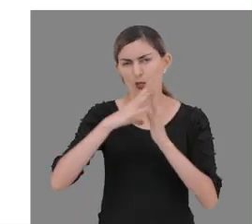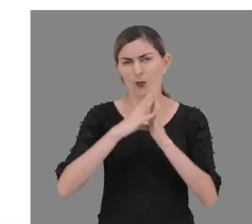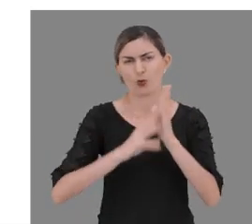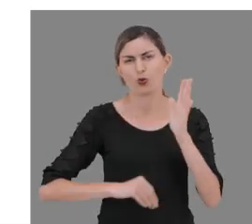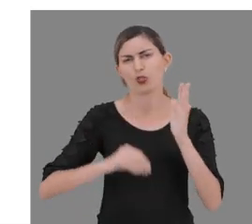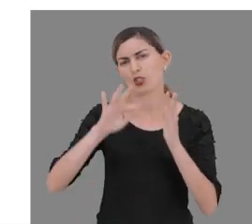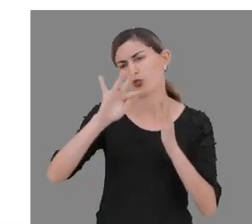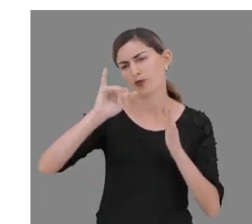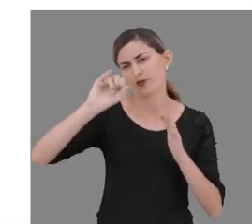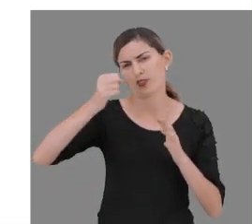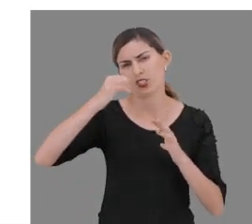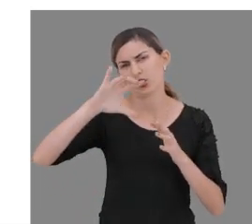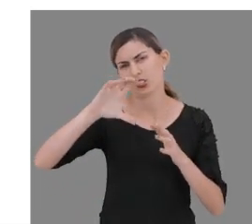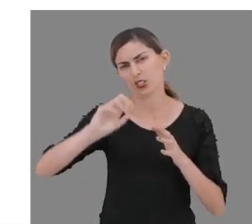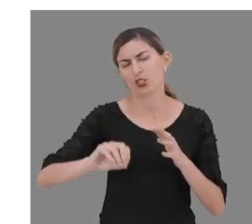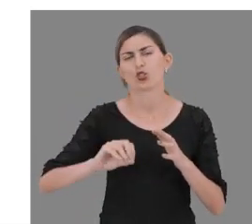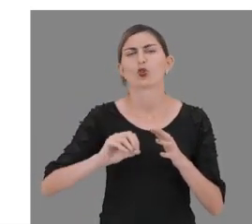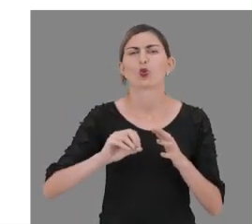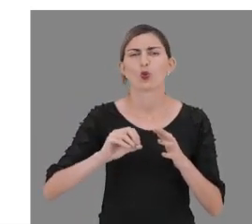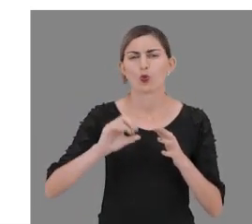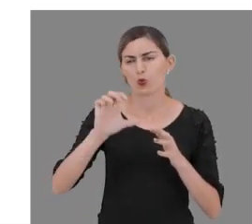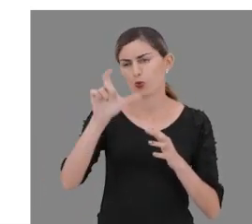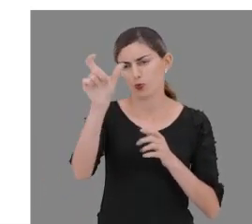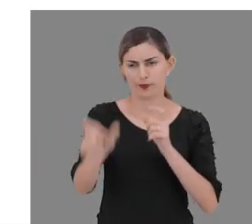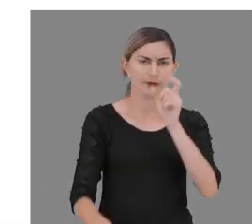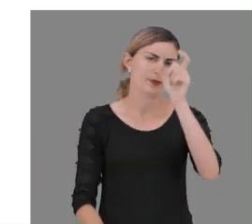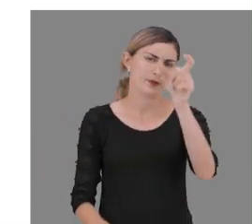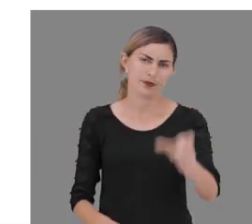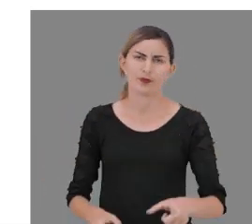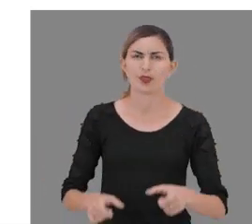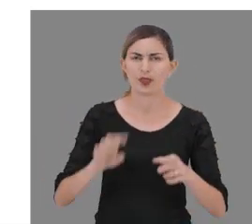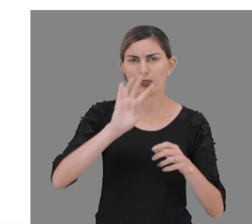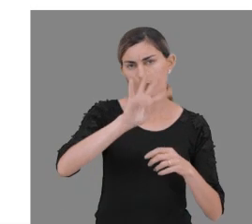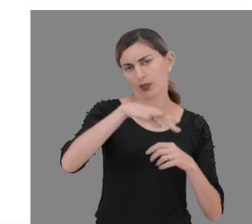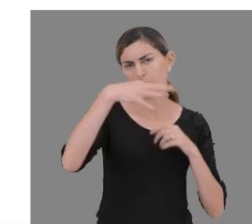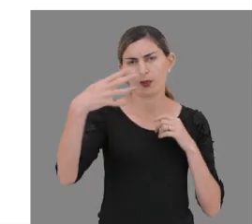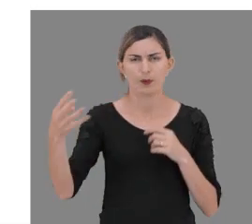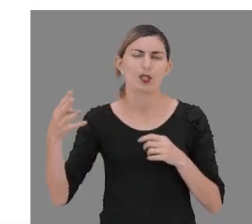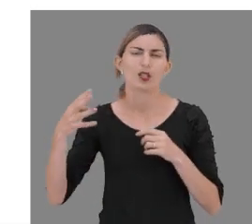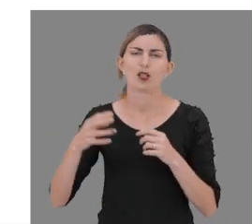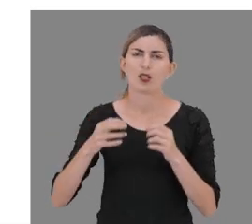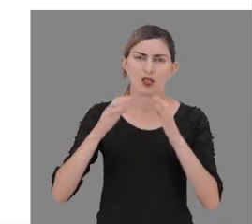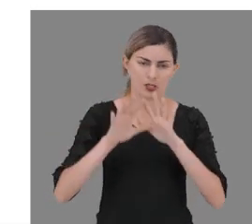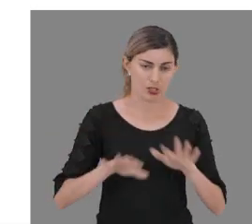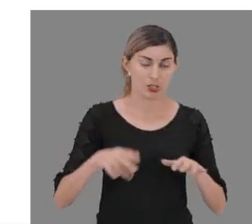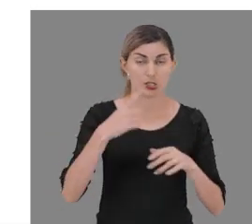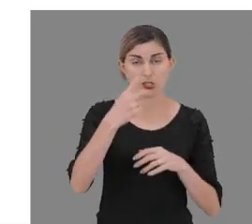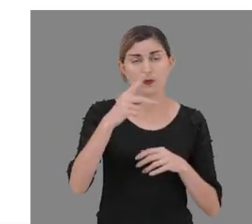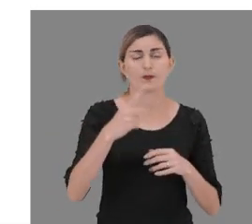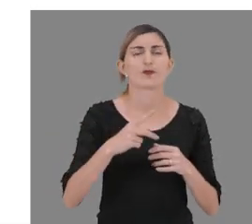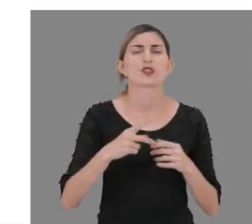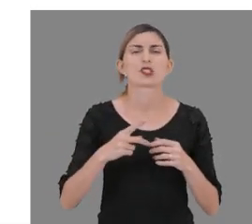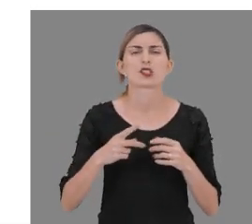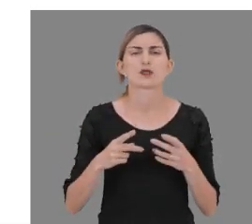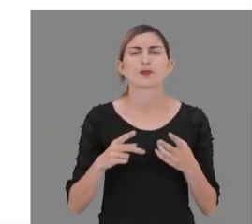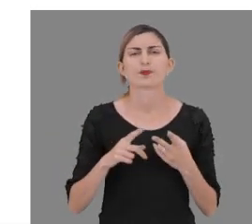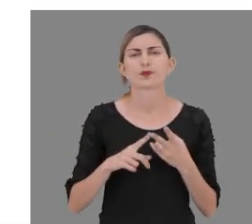transcrição para o modelo físico, que são de fato os create tables das tabelas, e